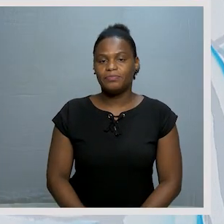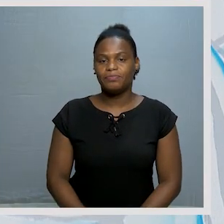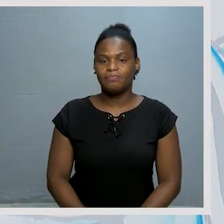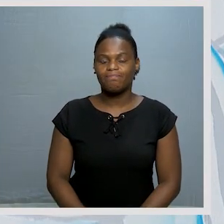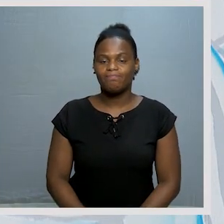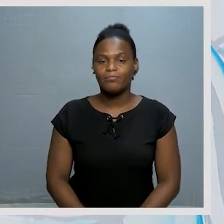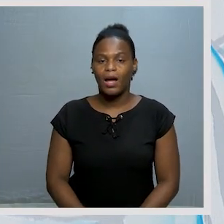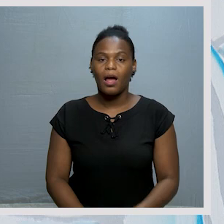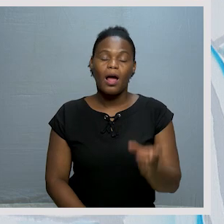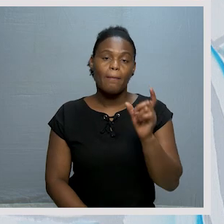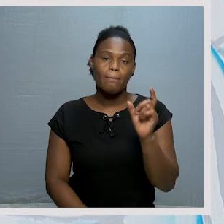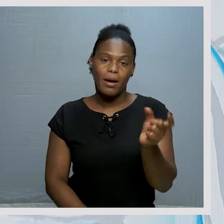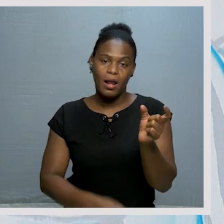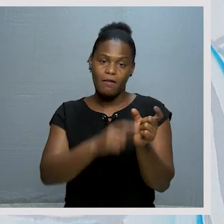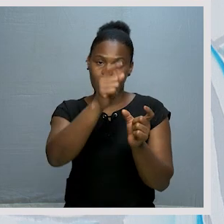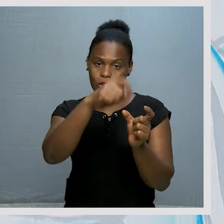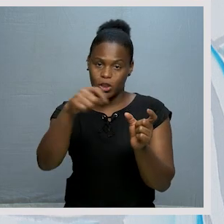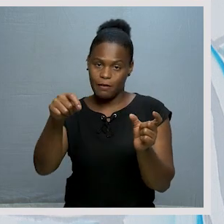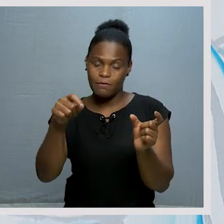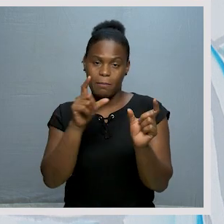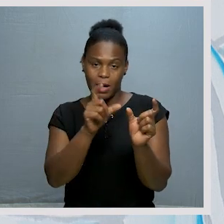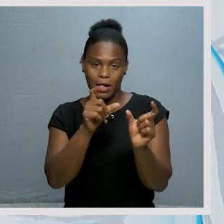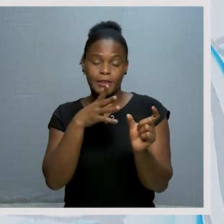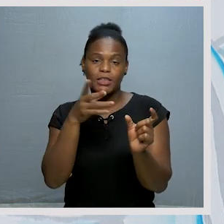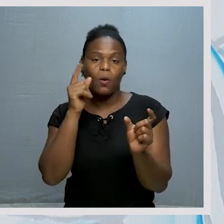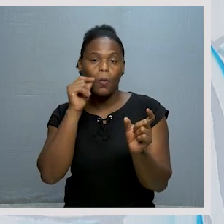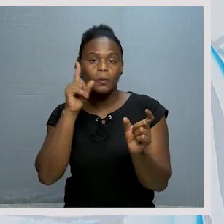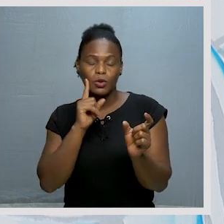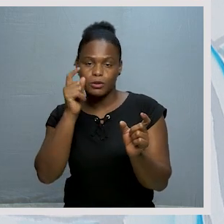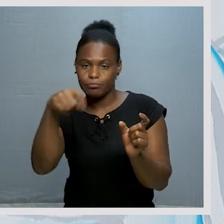Escrevam o gênero das palavras seguintes.